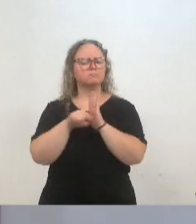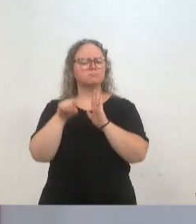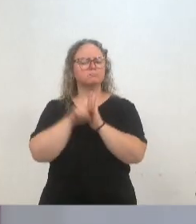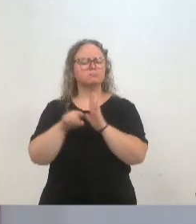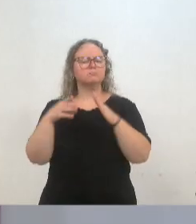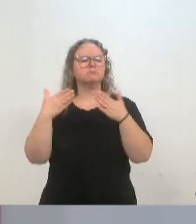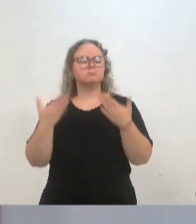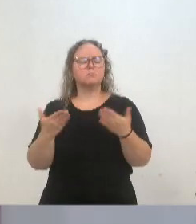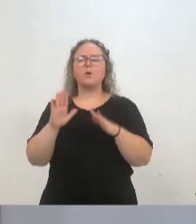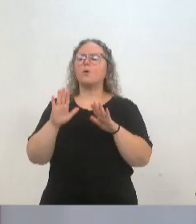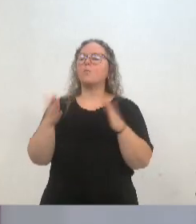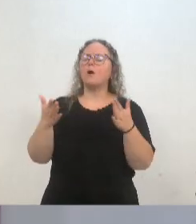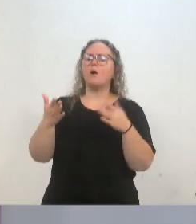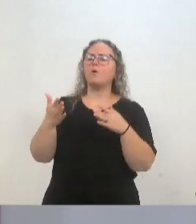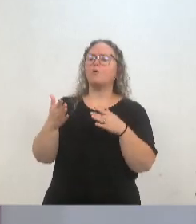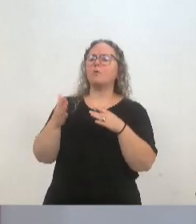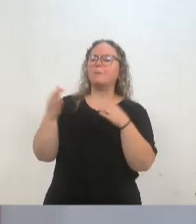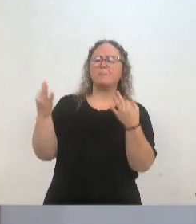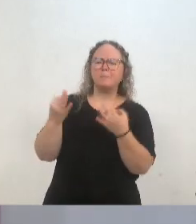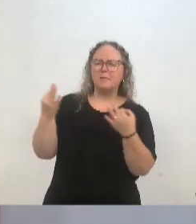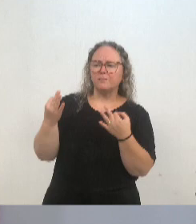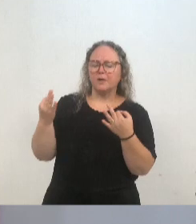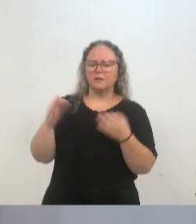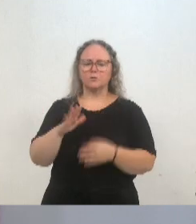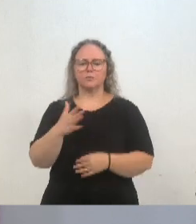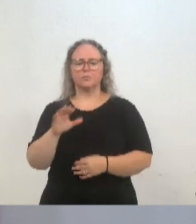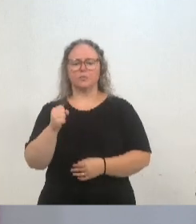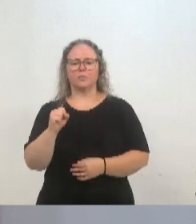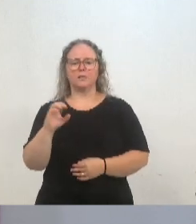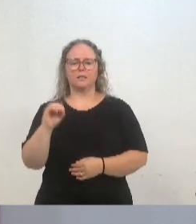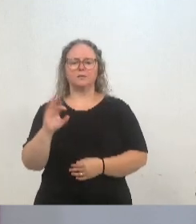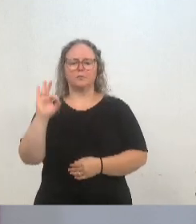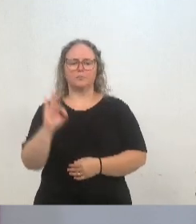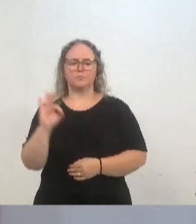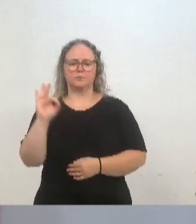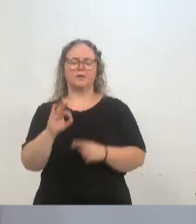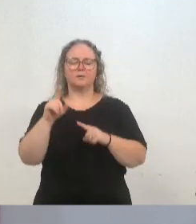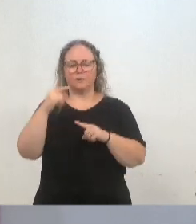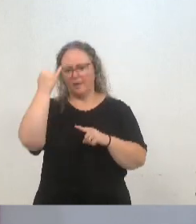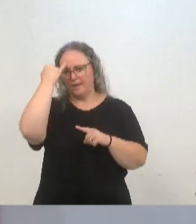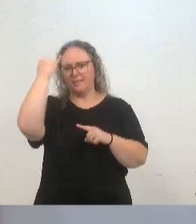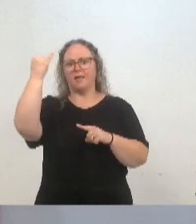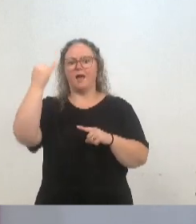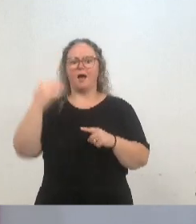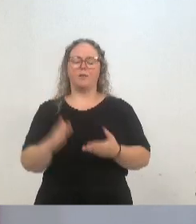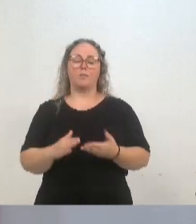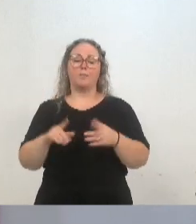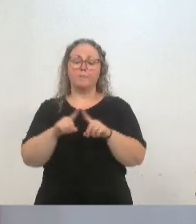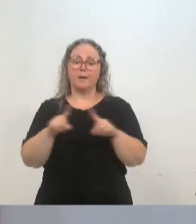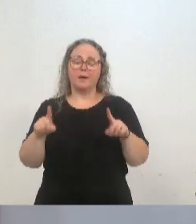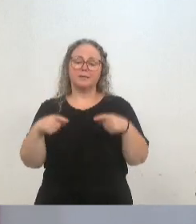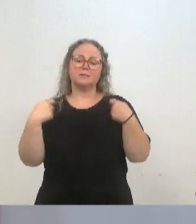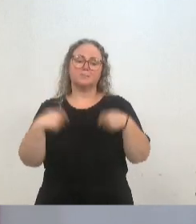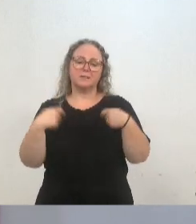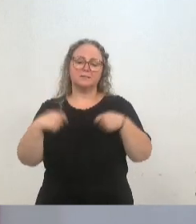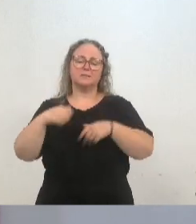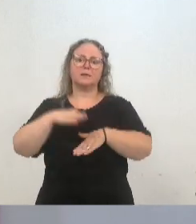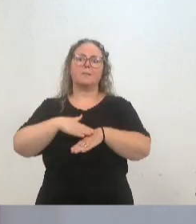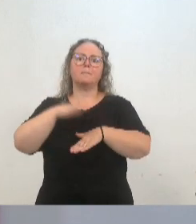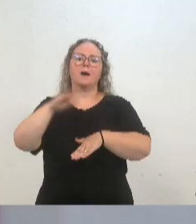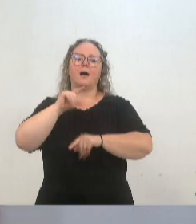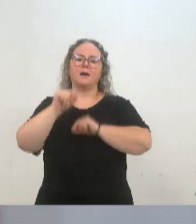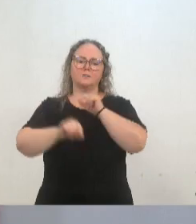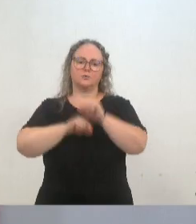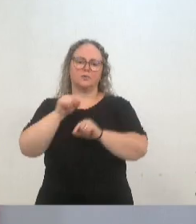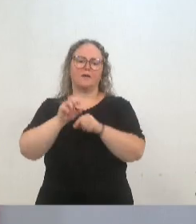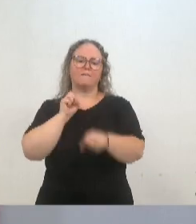qual que seria o número ideal? Aproximadamente 80% de ocupação. Isso significa que a gente precisa de muitos mais leitos no Hospital Santo